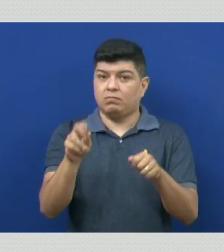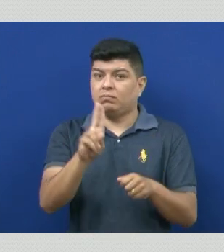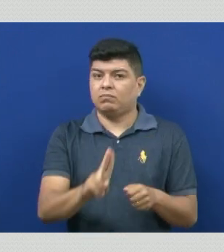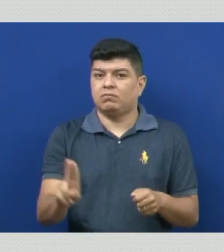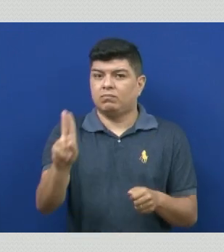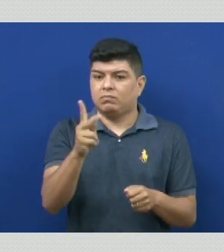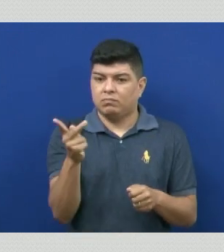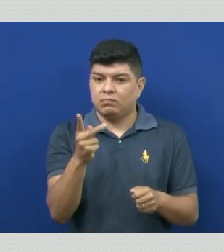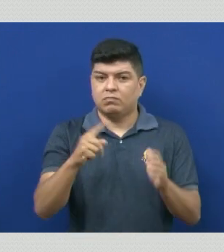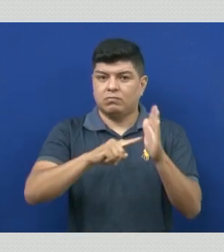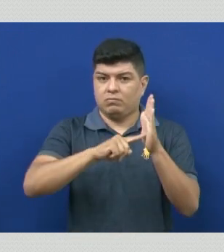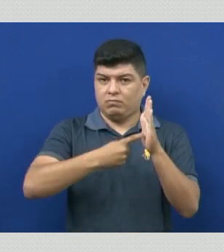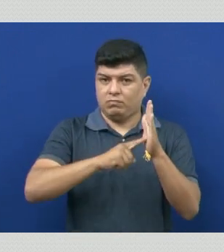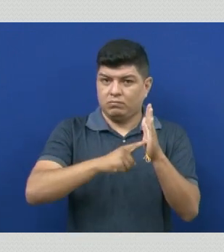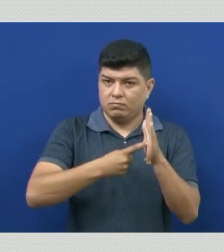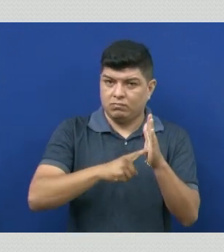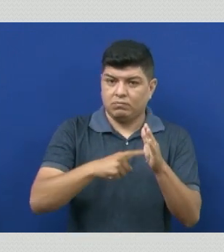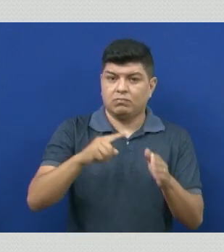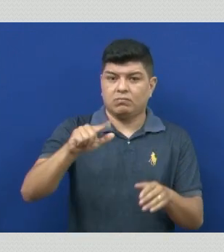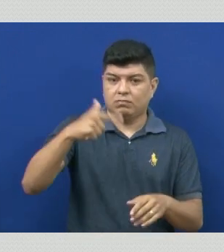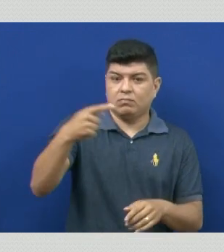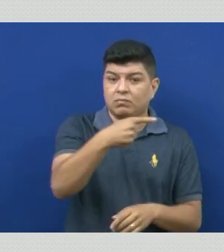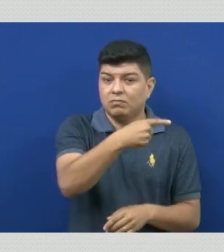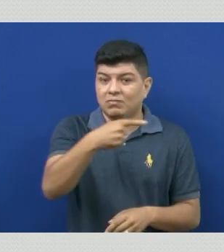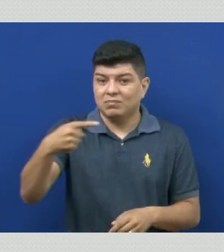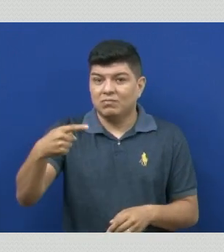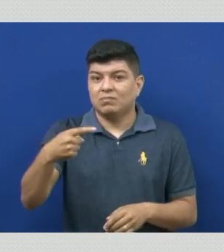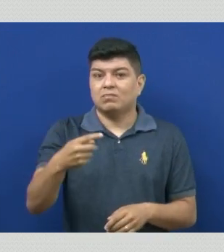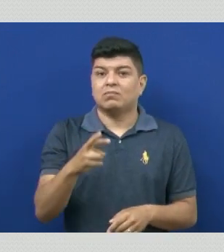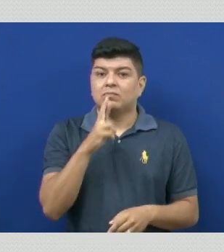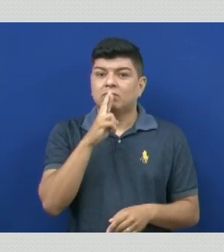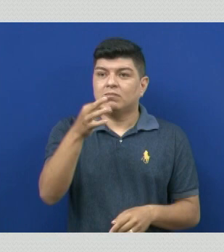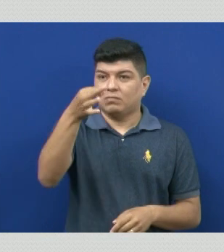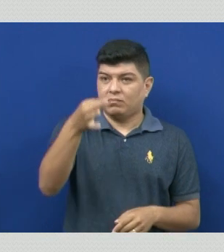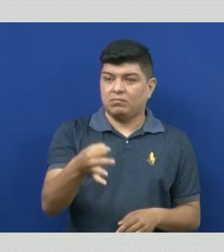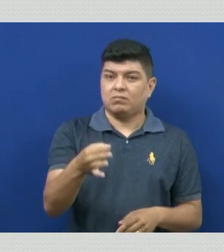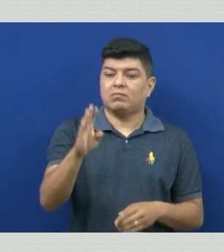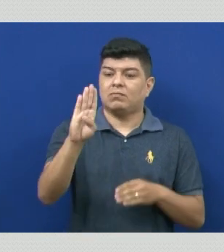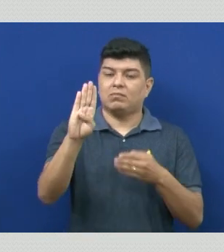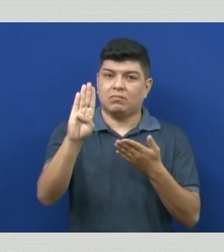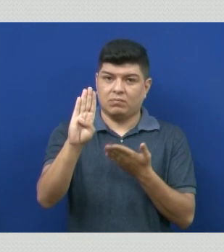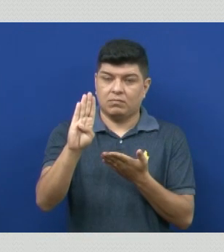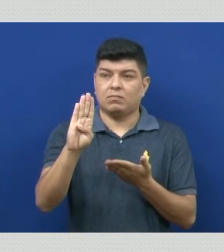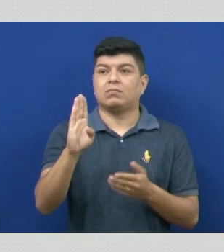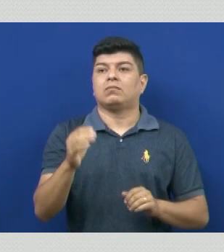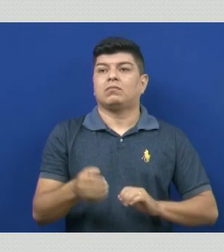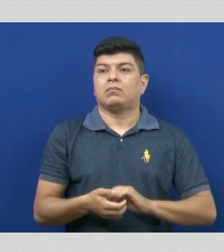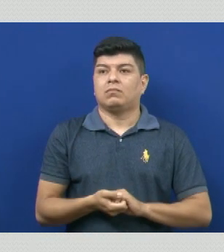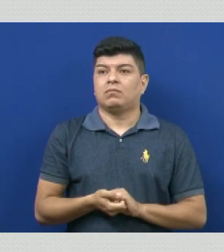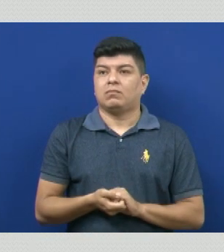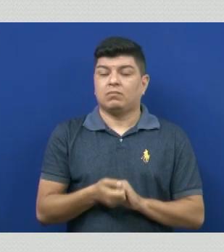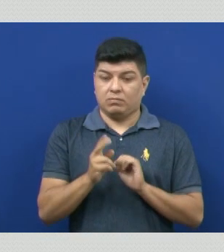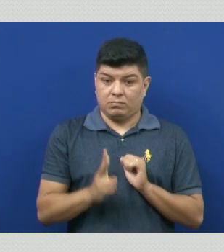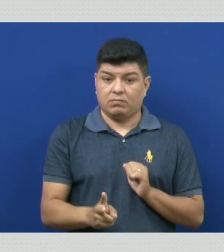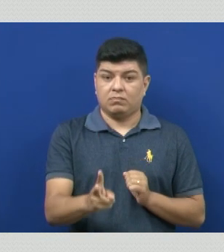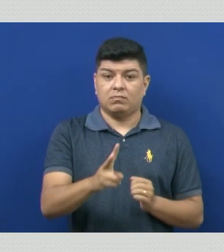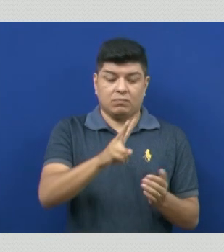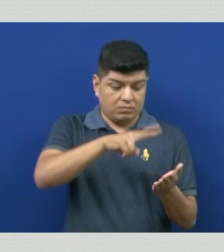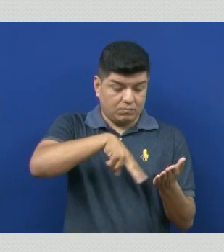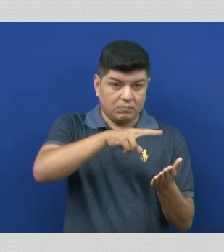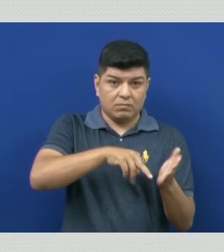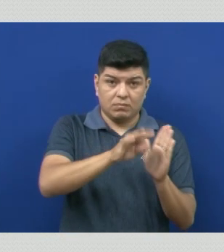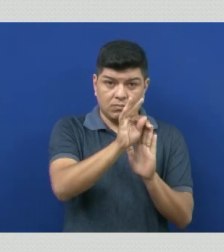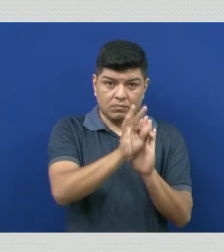pontos e logo em seguida o travessão. Então a resposta correta é a letra B. Acompanhando ainda a leitura do texto,